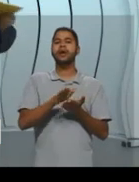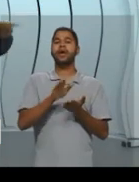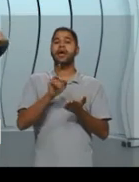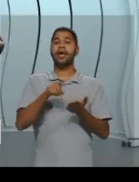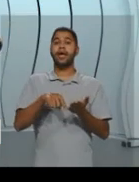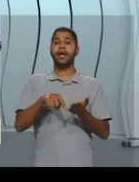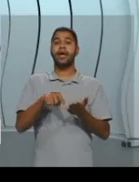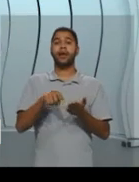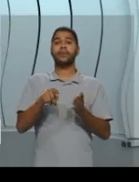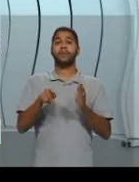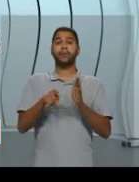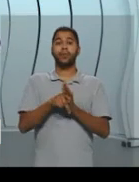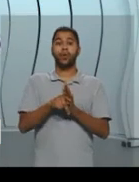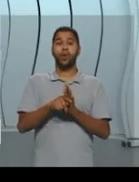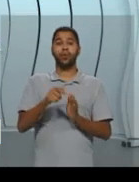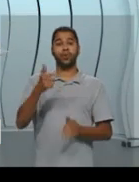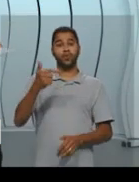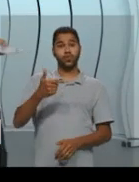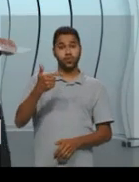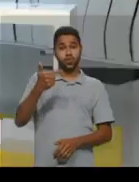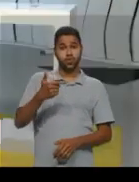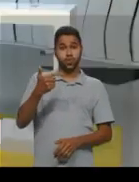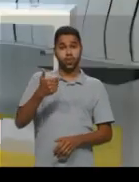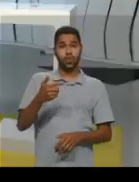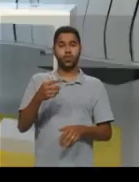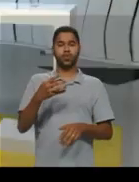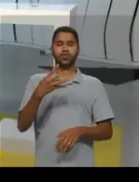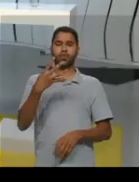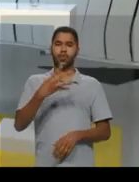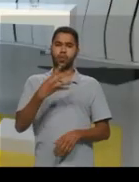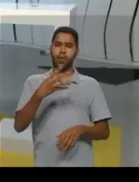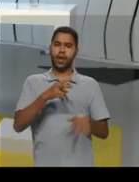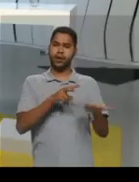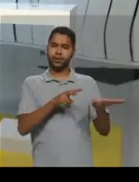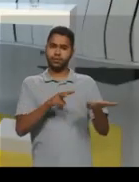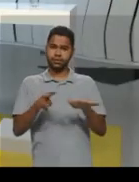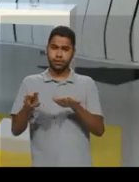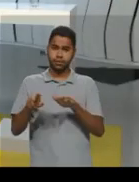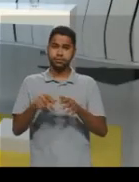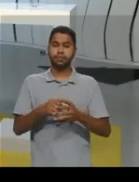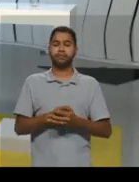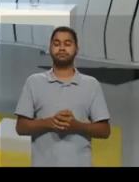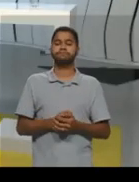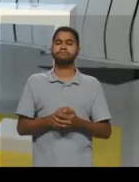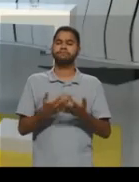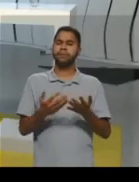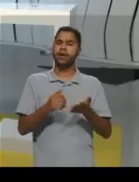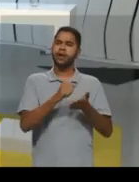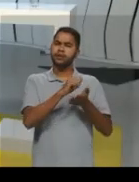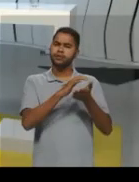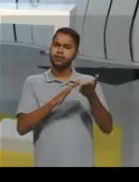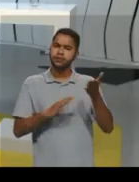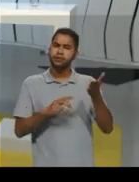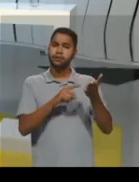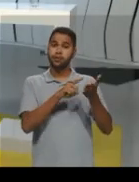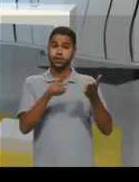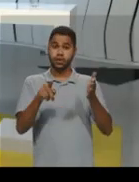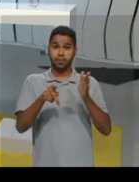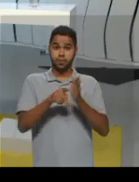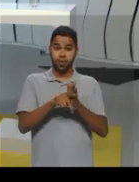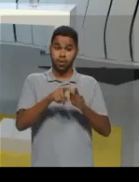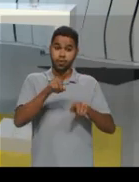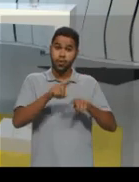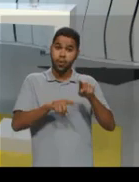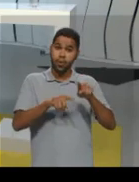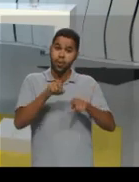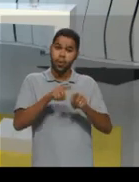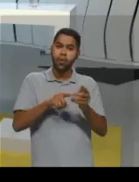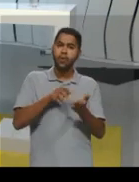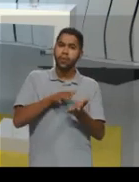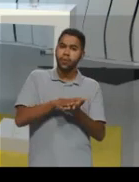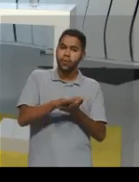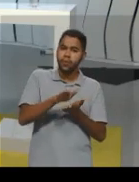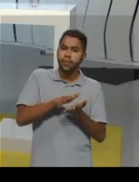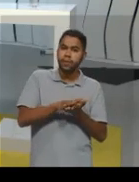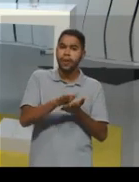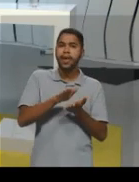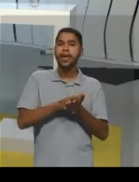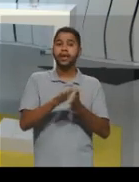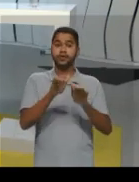2, na 4ª semana. Tá? Então, as atividades para você fazer do PET sobre